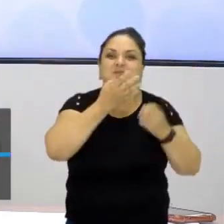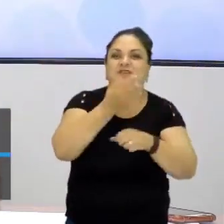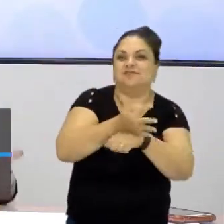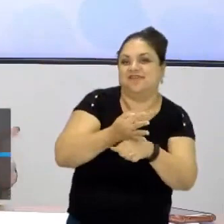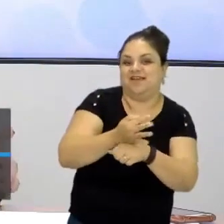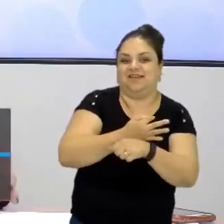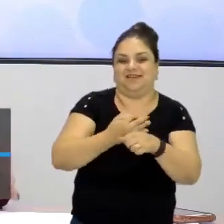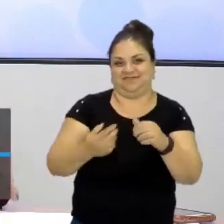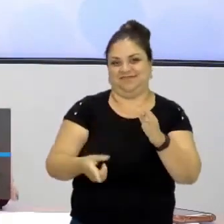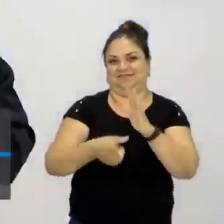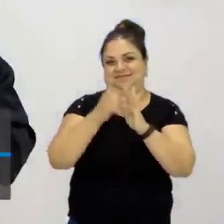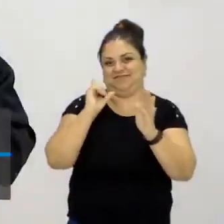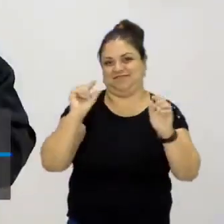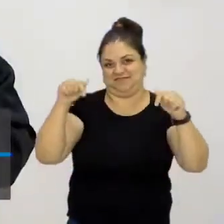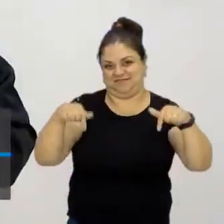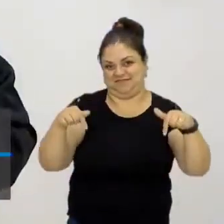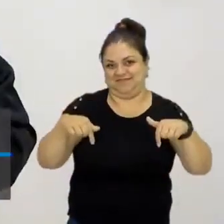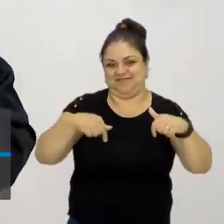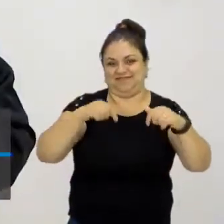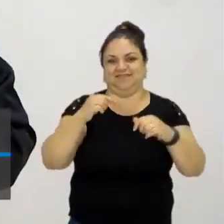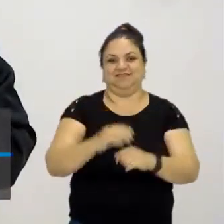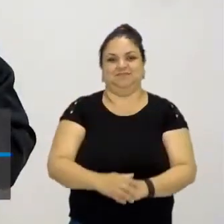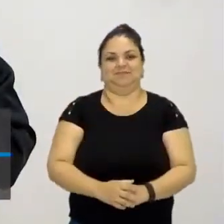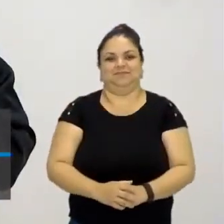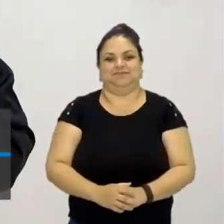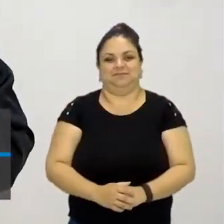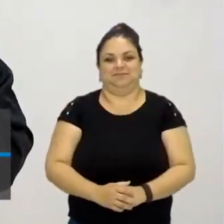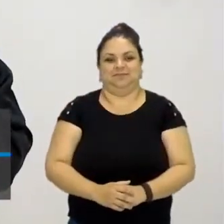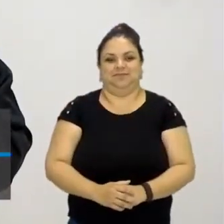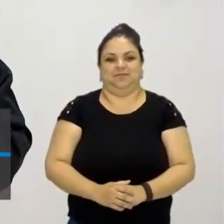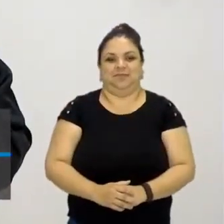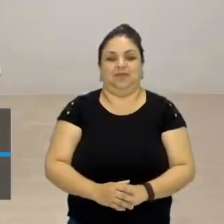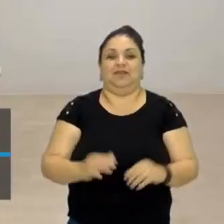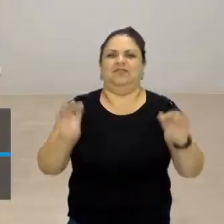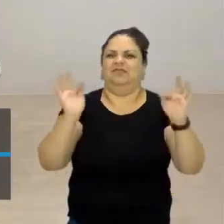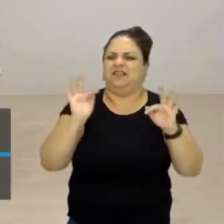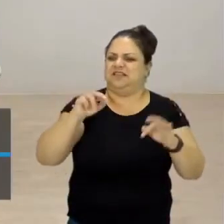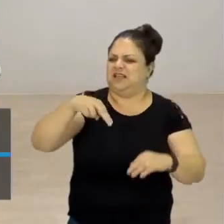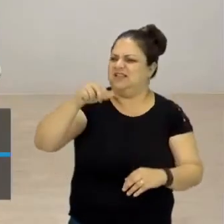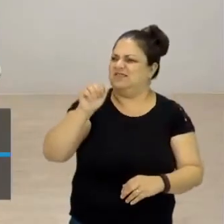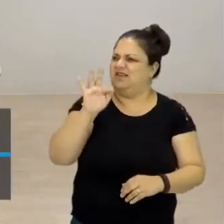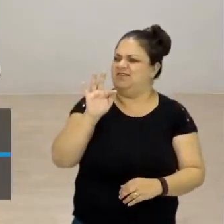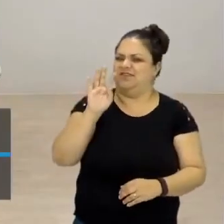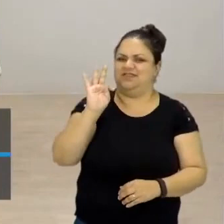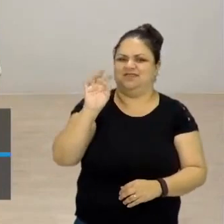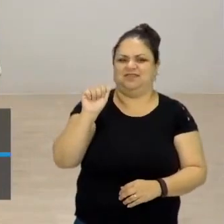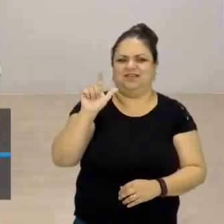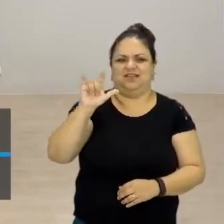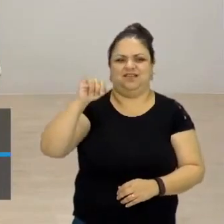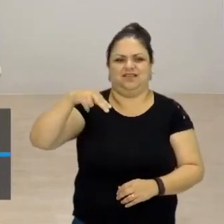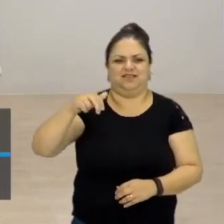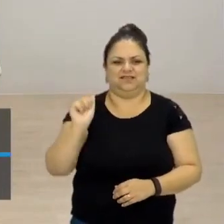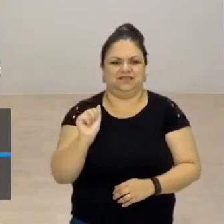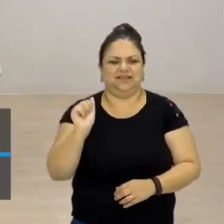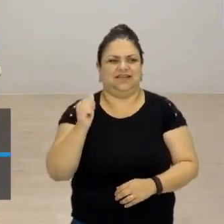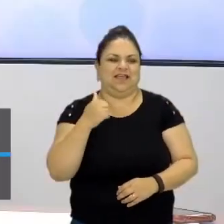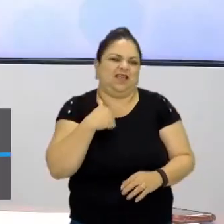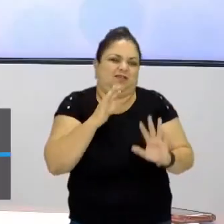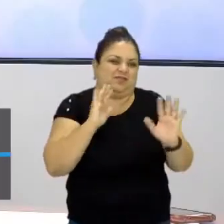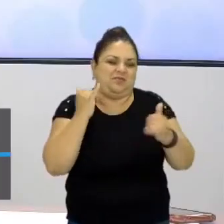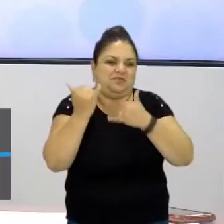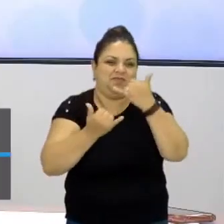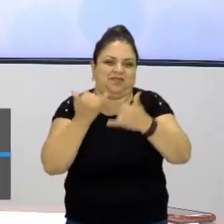por antecedência. Feliz, como que é que você falou? Naftalina? É que eu fico zoando que é